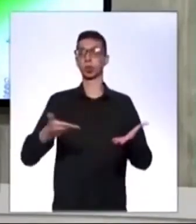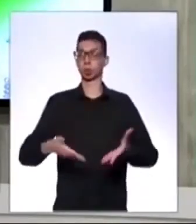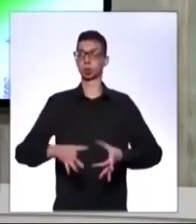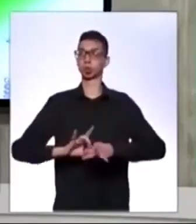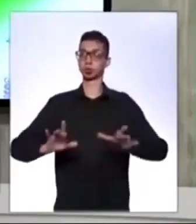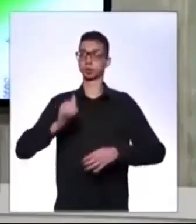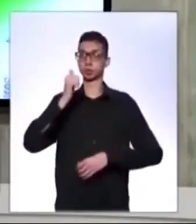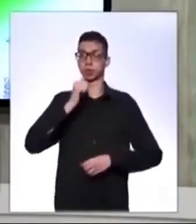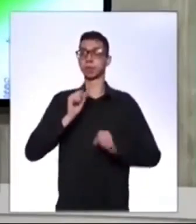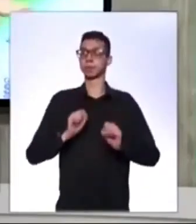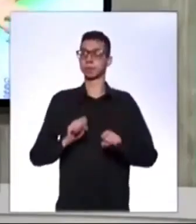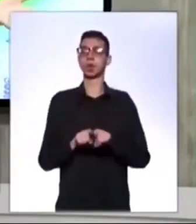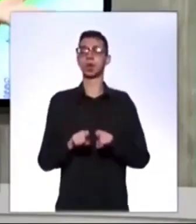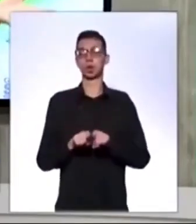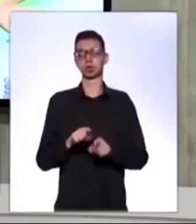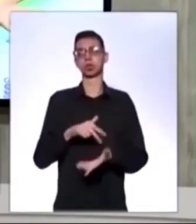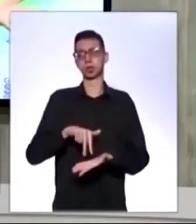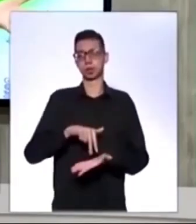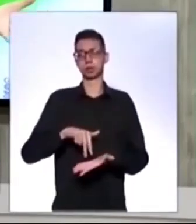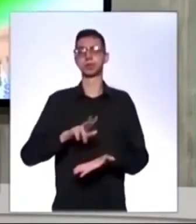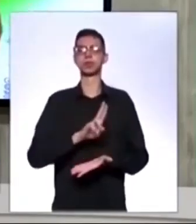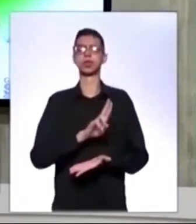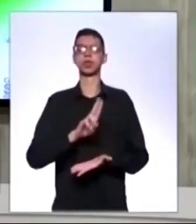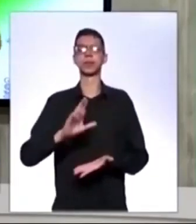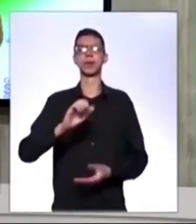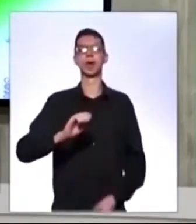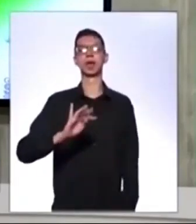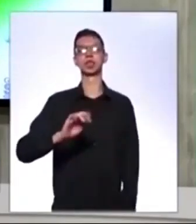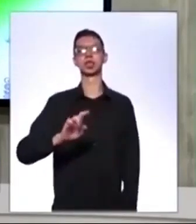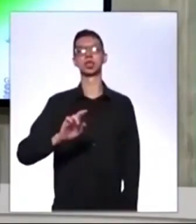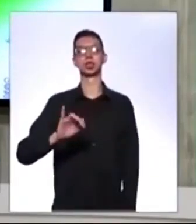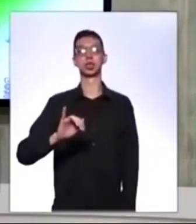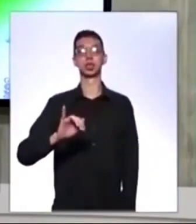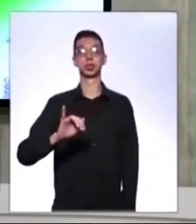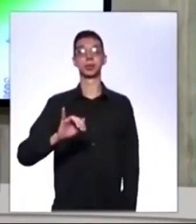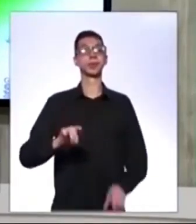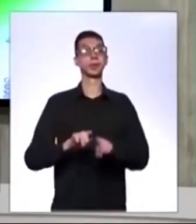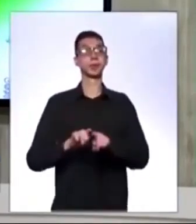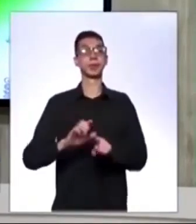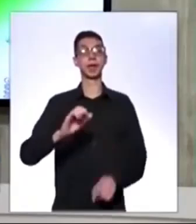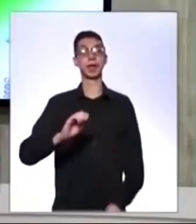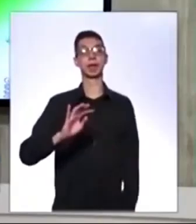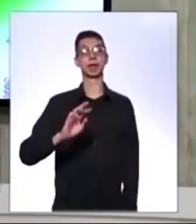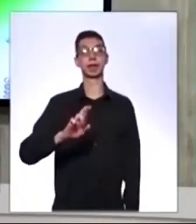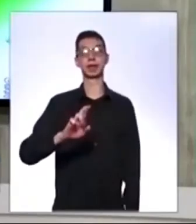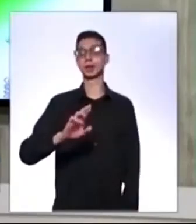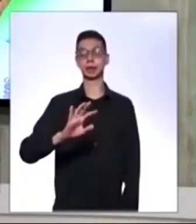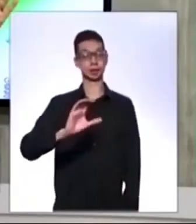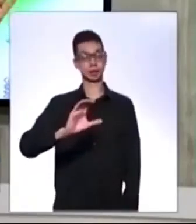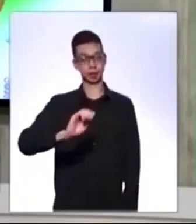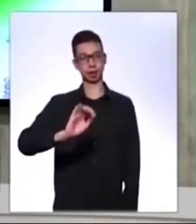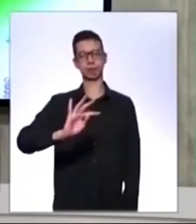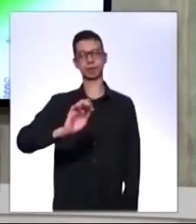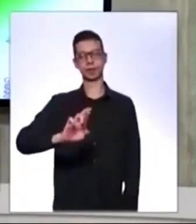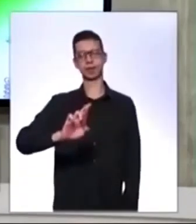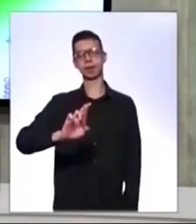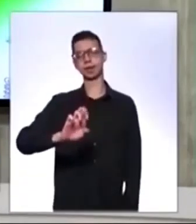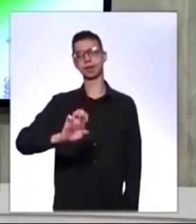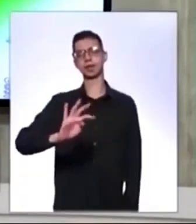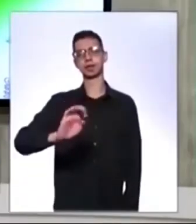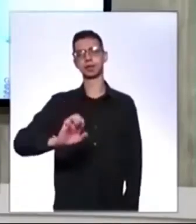mulheres também, né, dançarem o catira e o cateretê. Mas antigamente eram só homens, palmas, né, marcam com as palmas e com a batida do pé. Tá